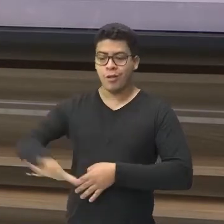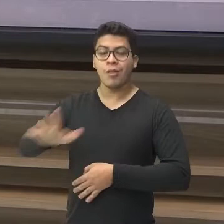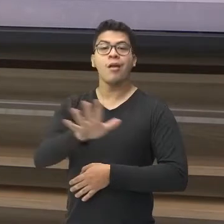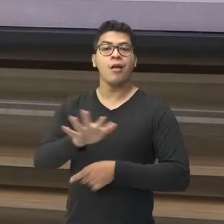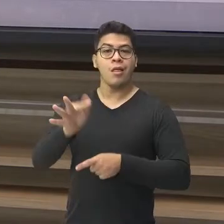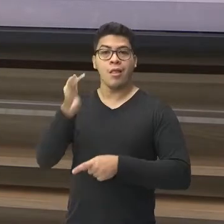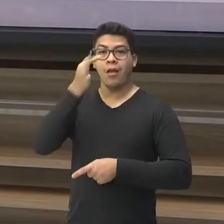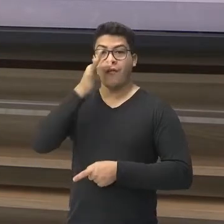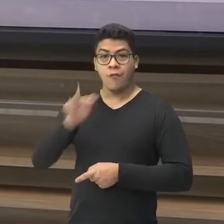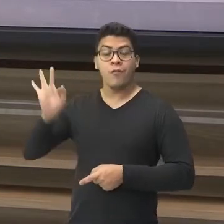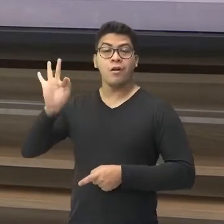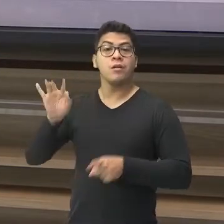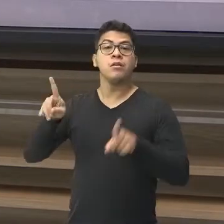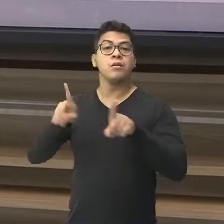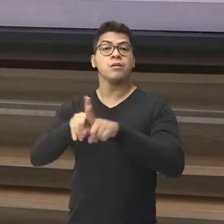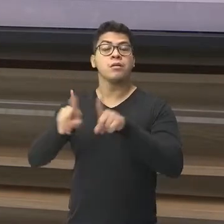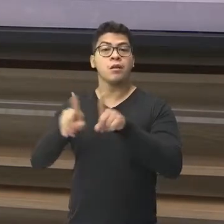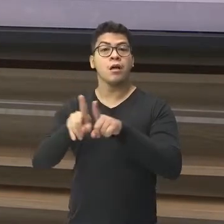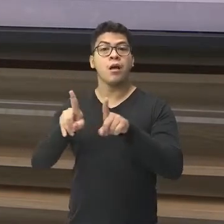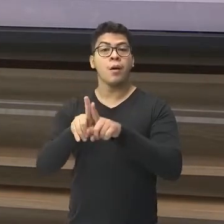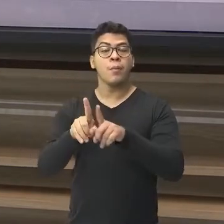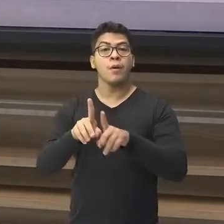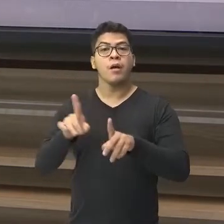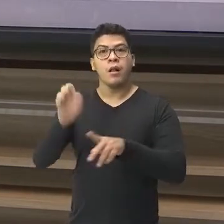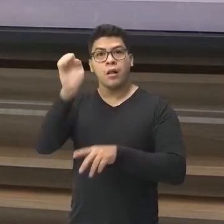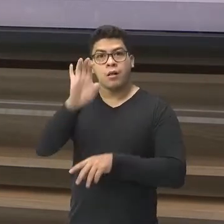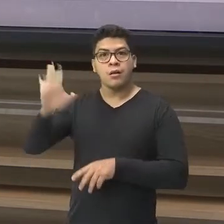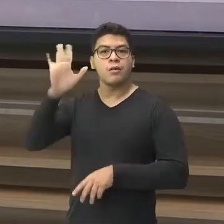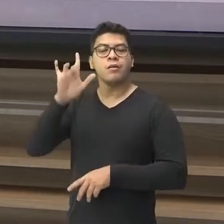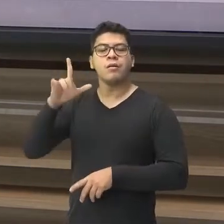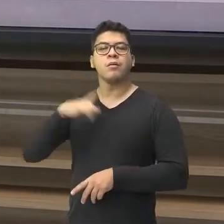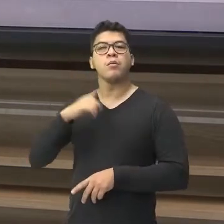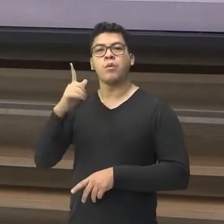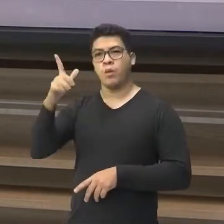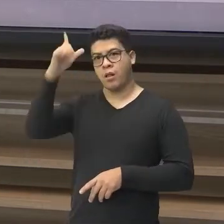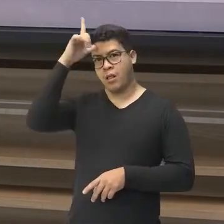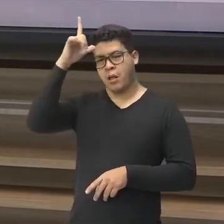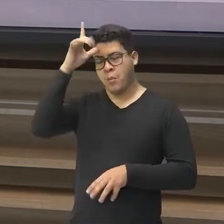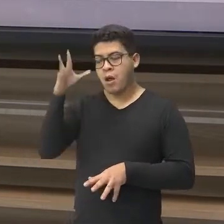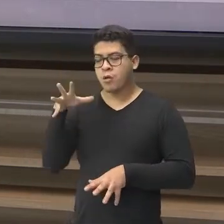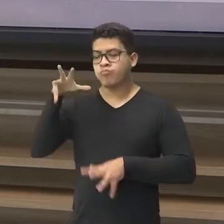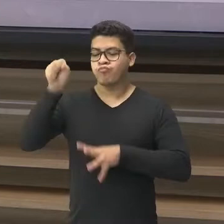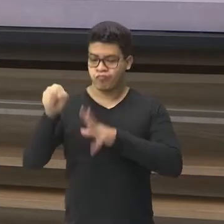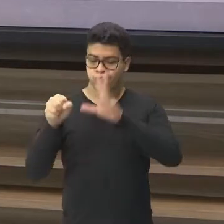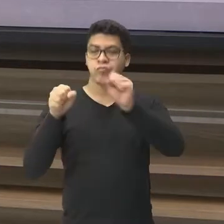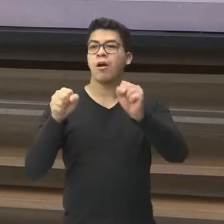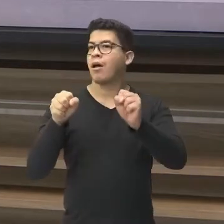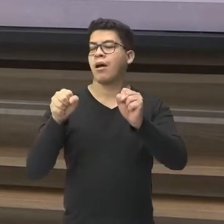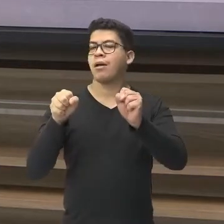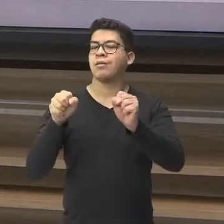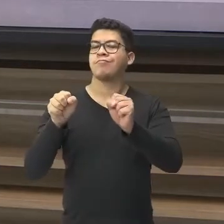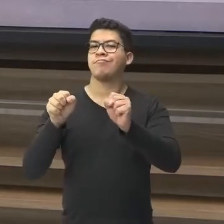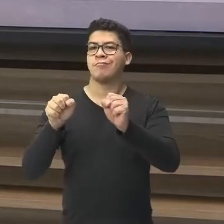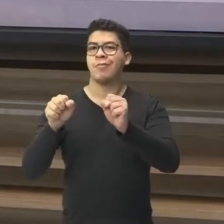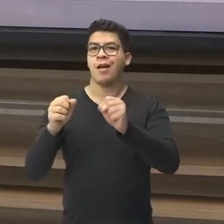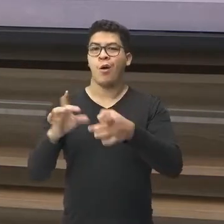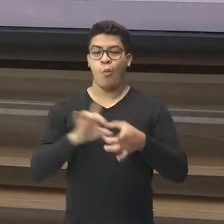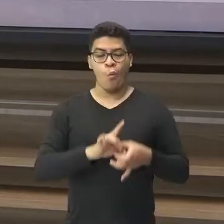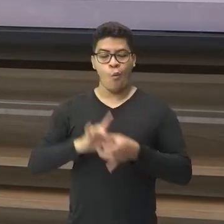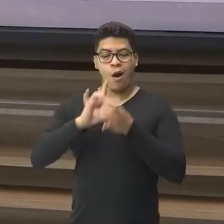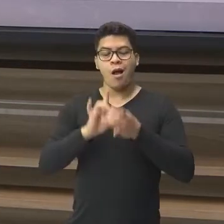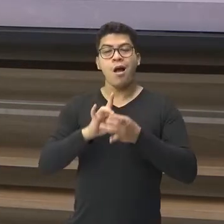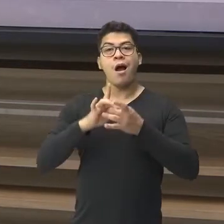e aquela região da Europa dominada pelos alemães. Então a gente vê que a partir de Stalingrado e do